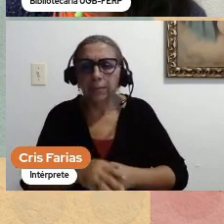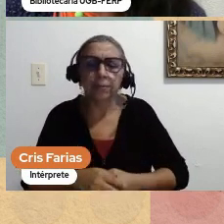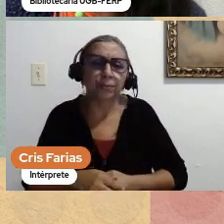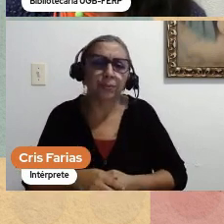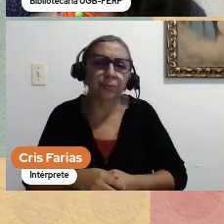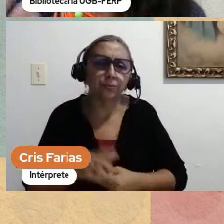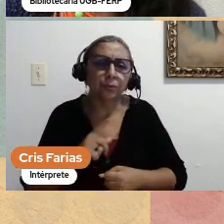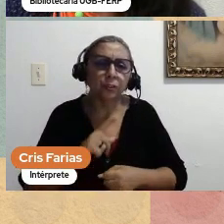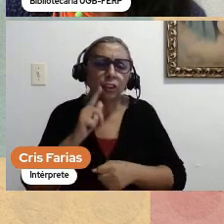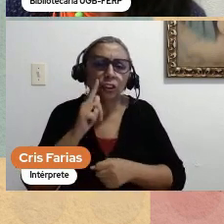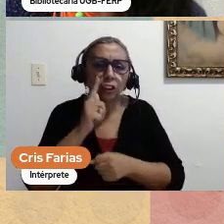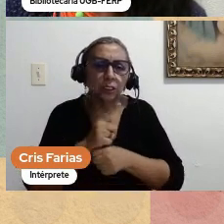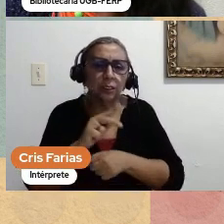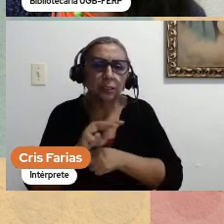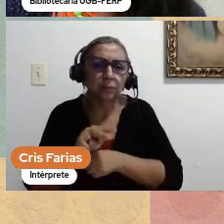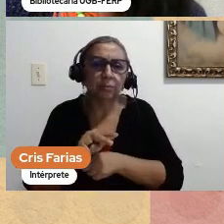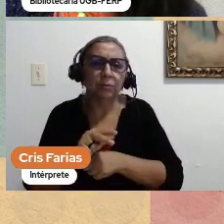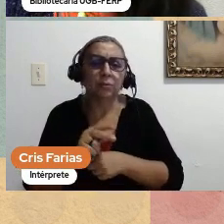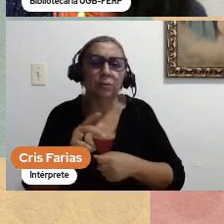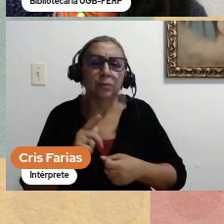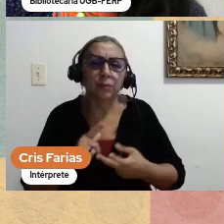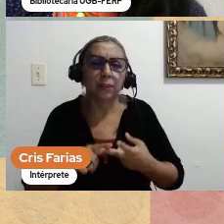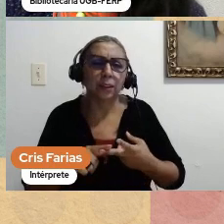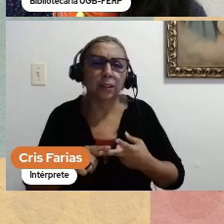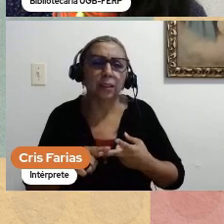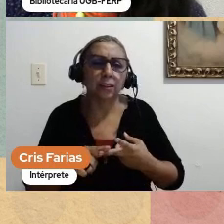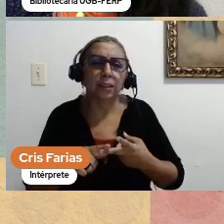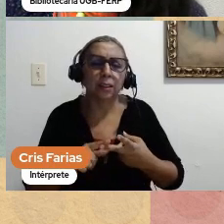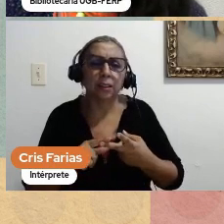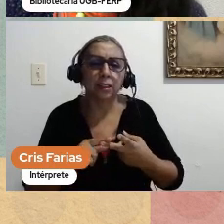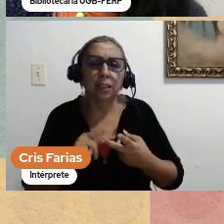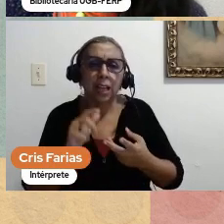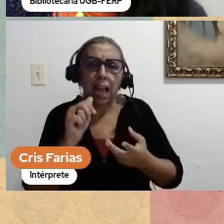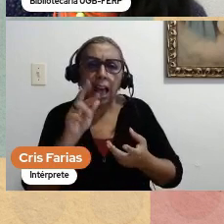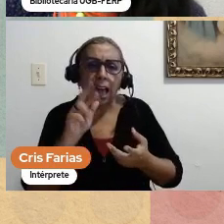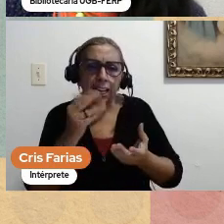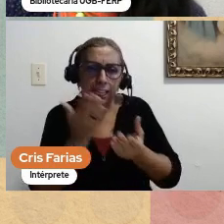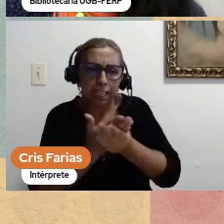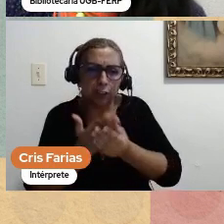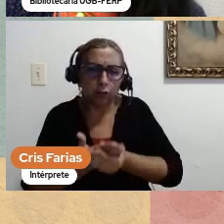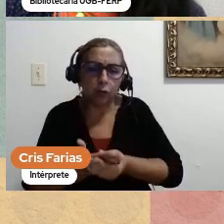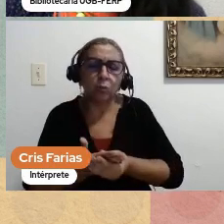do gerenciamento arquivístico. E, a partir dele,